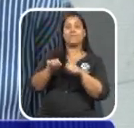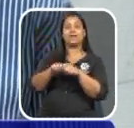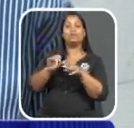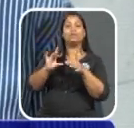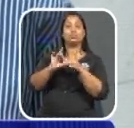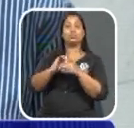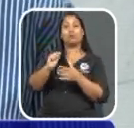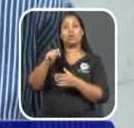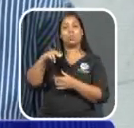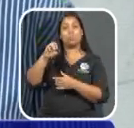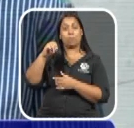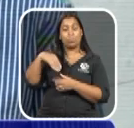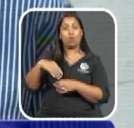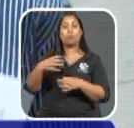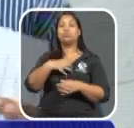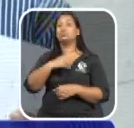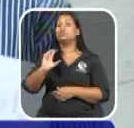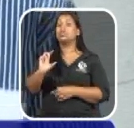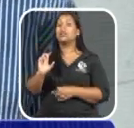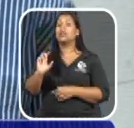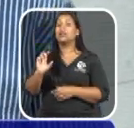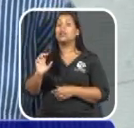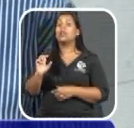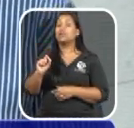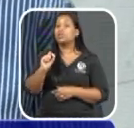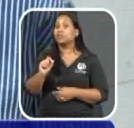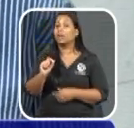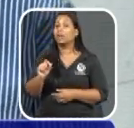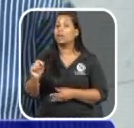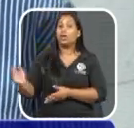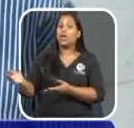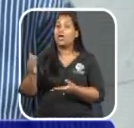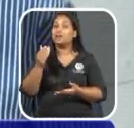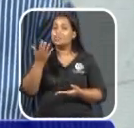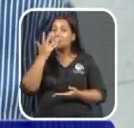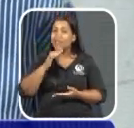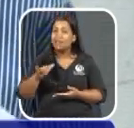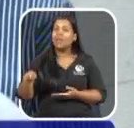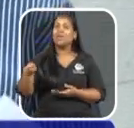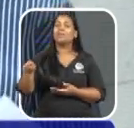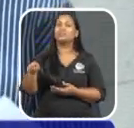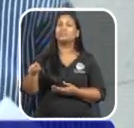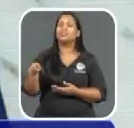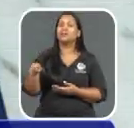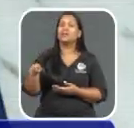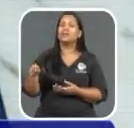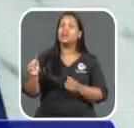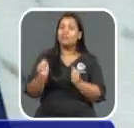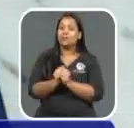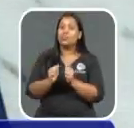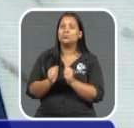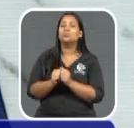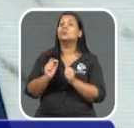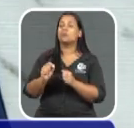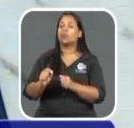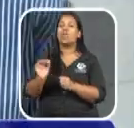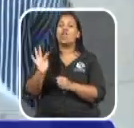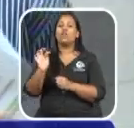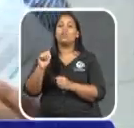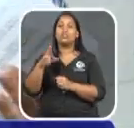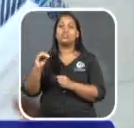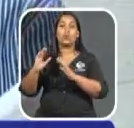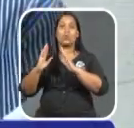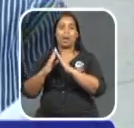Arpron, no sentido de encaminhar aquelas crianças que passam pela Fundação Casa, que possam